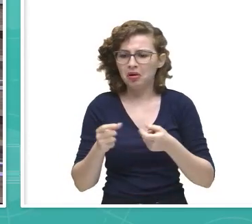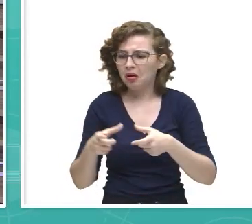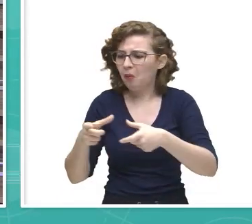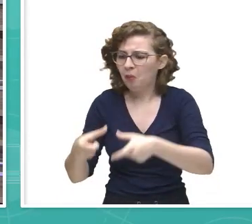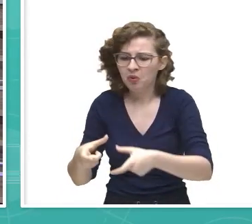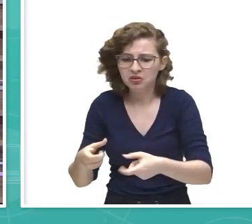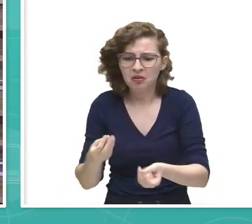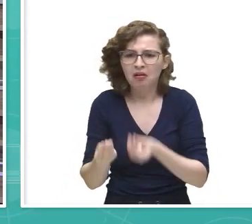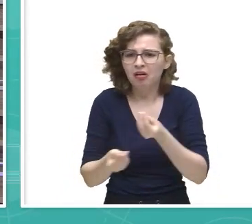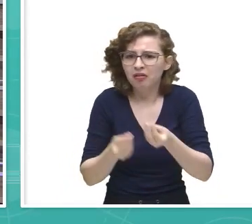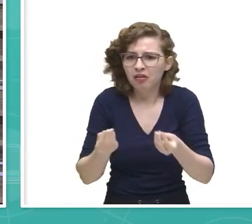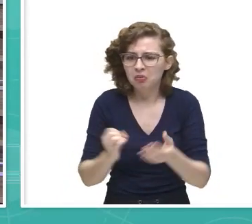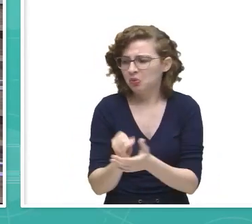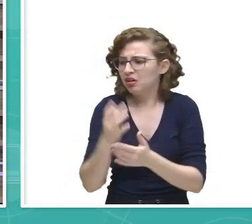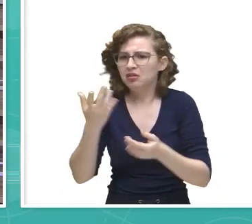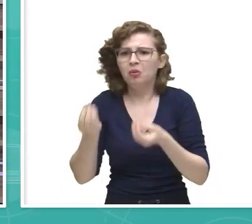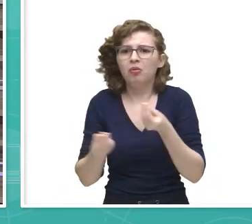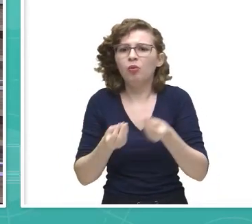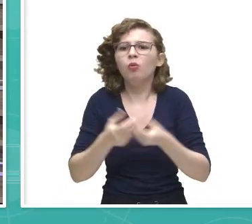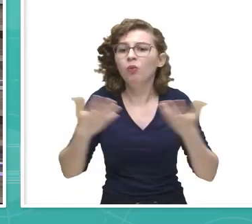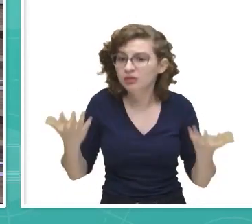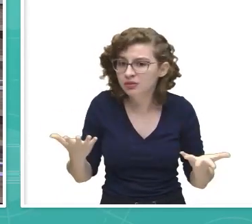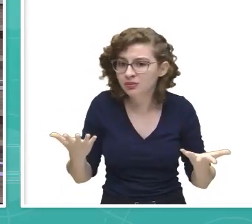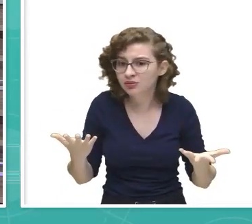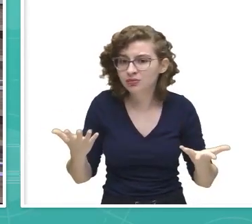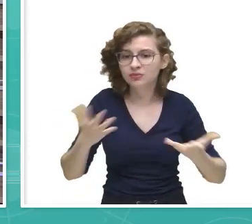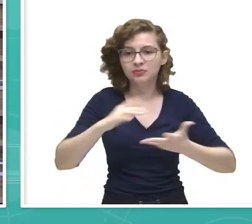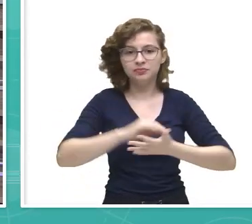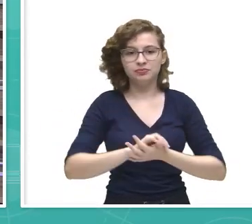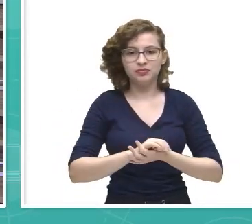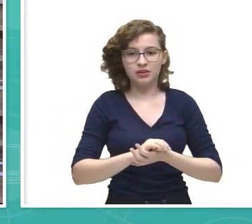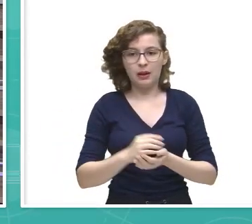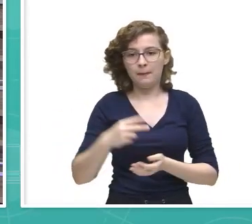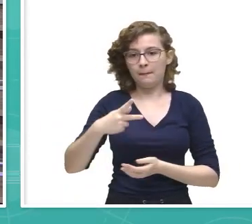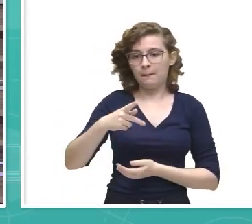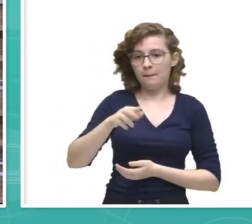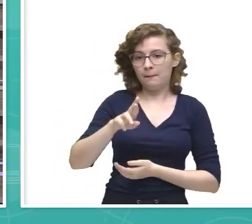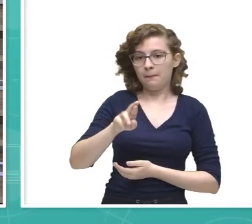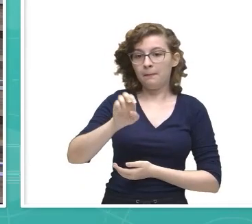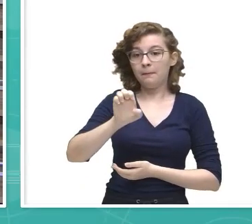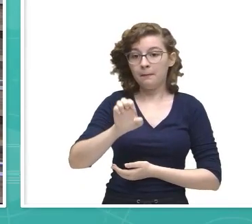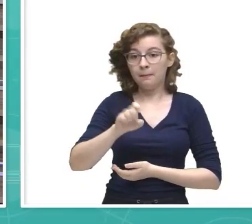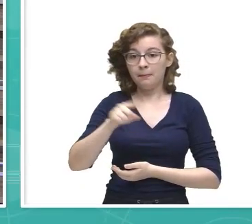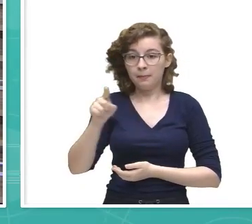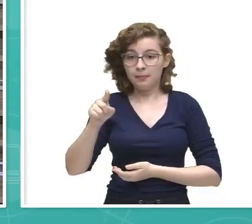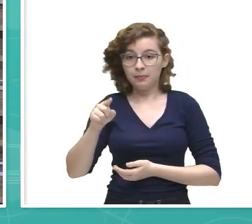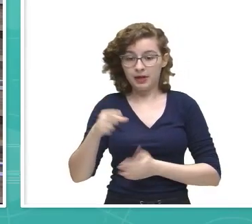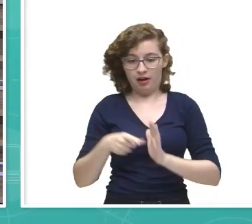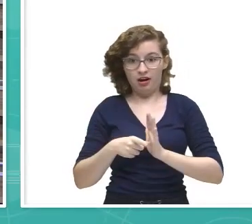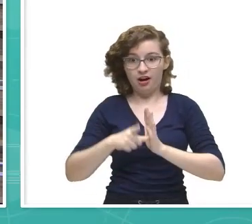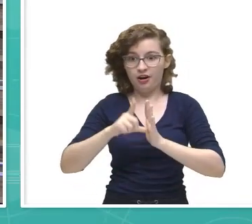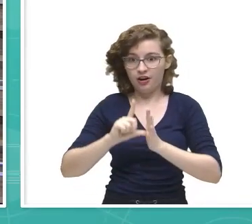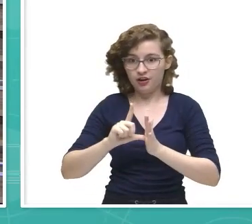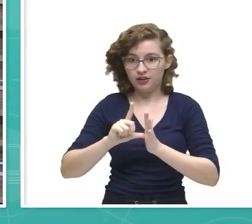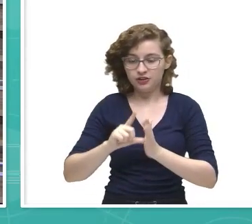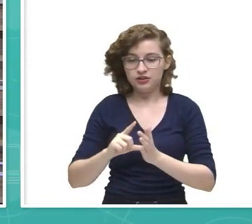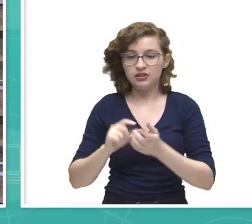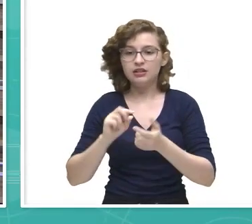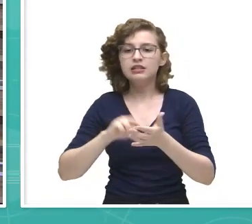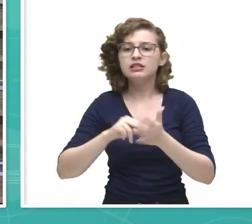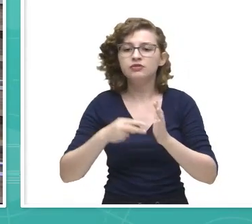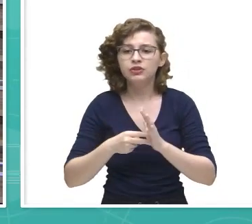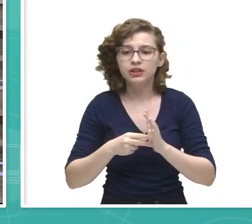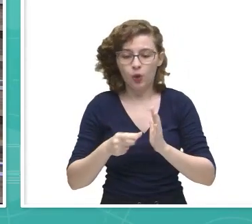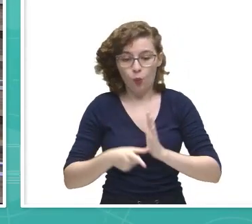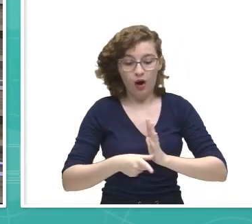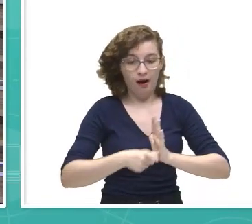principalmente, quando é que foi esse período? A gente sabe que a palavra pré é um prefixo da língua portuguesa que significa basicamente